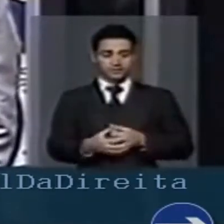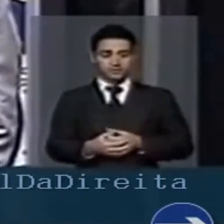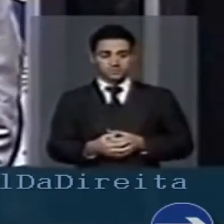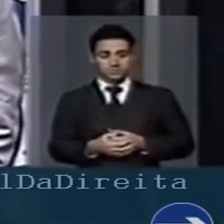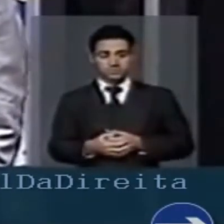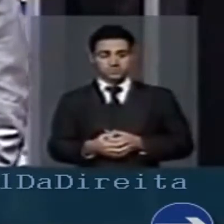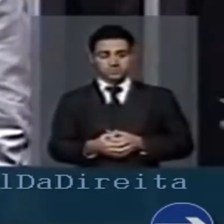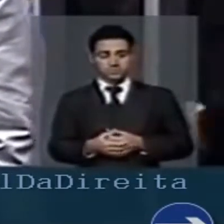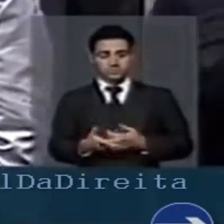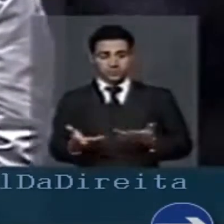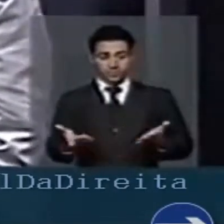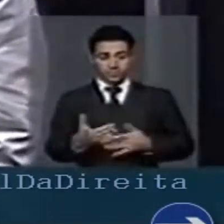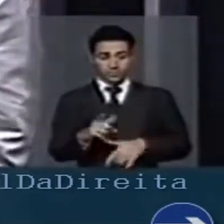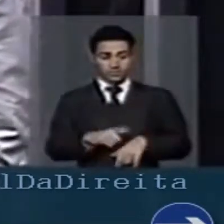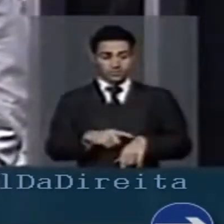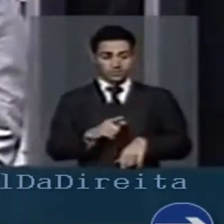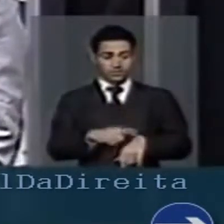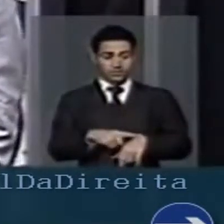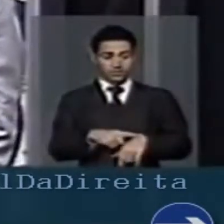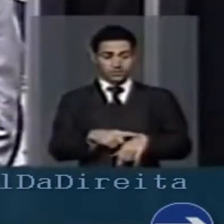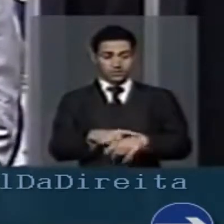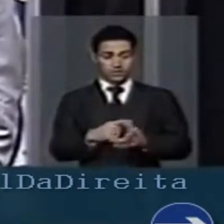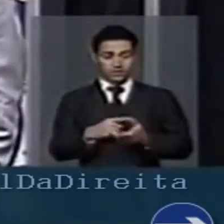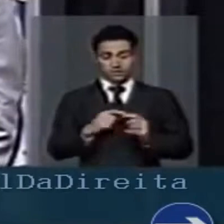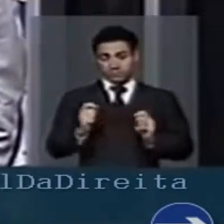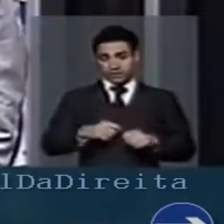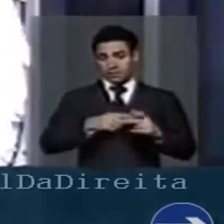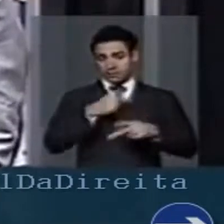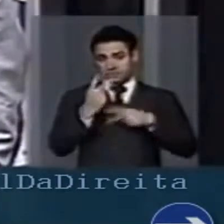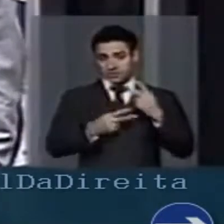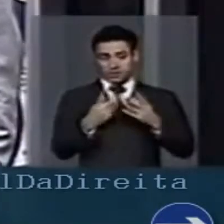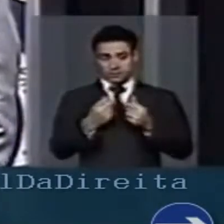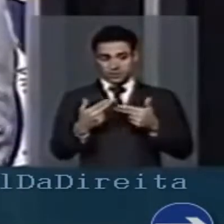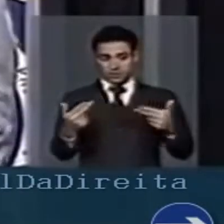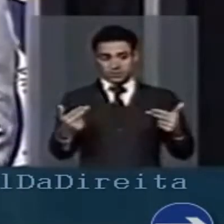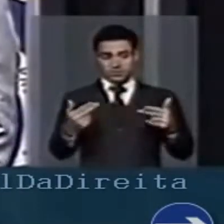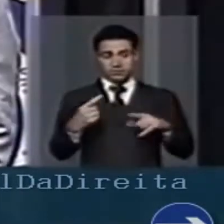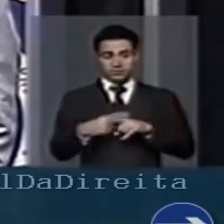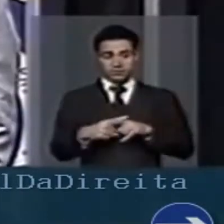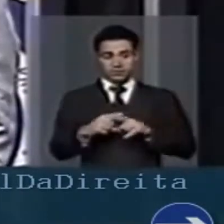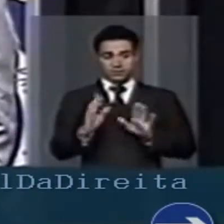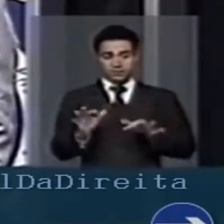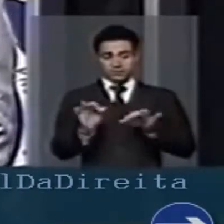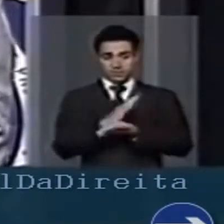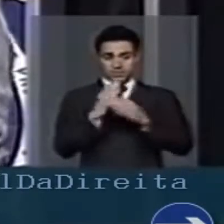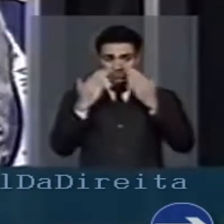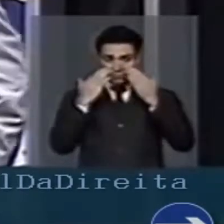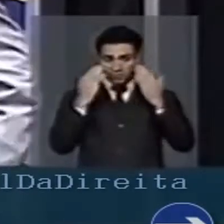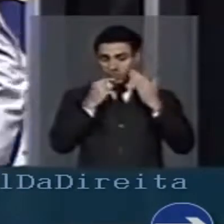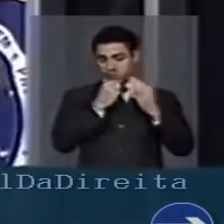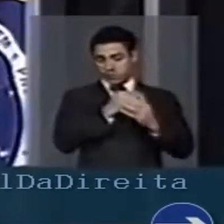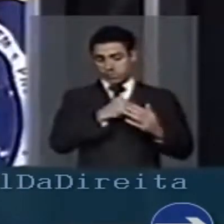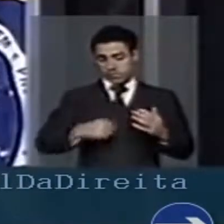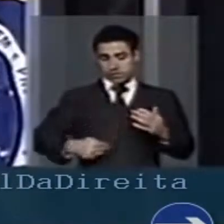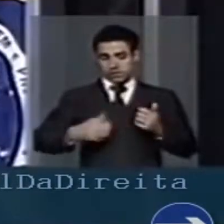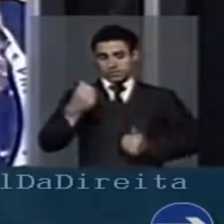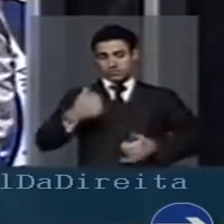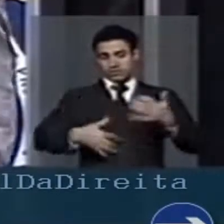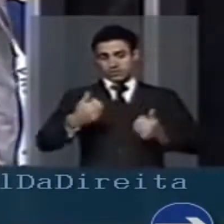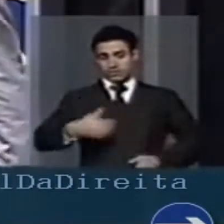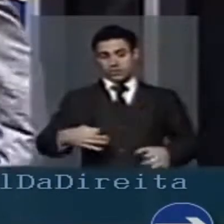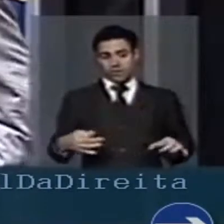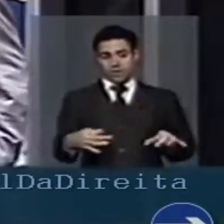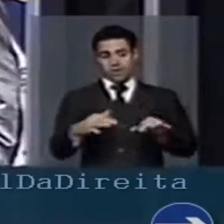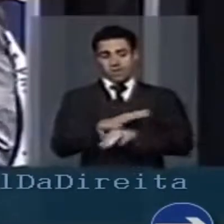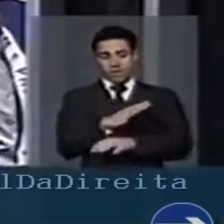Neste momento, creio que já não há muito para falar do programa, depois da apresentação do senhor ministro, das palavras